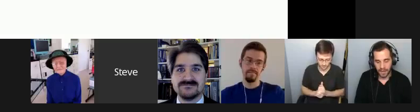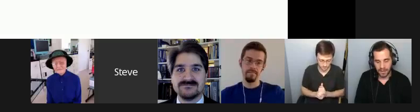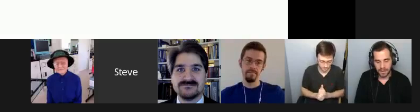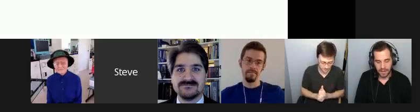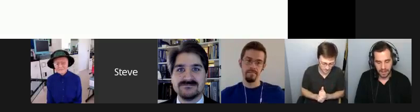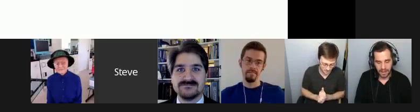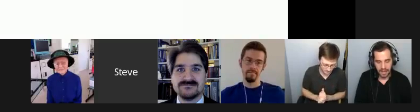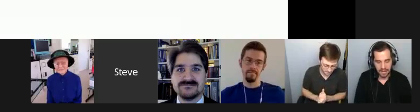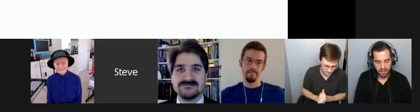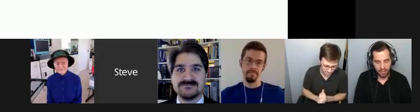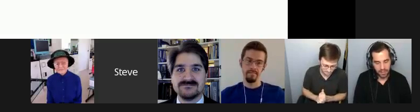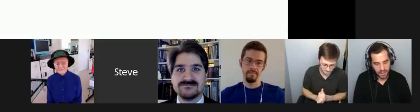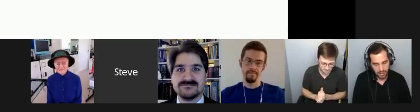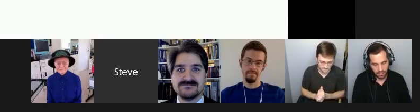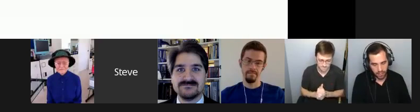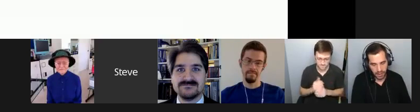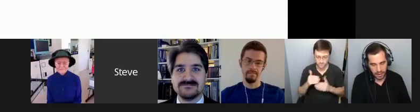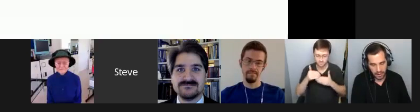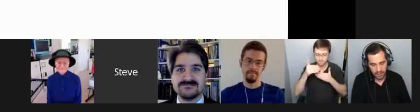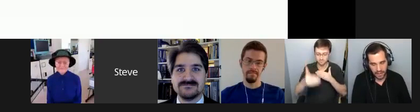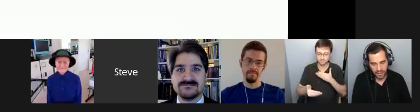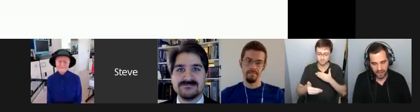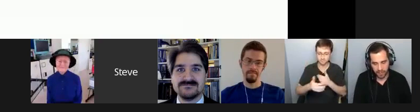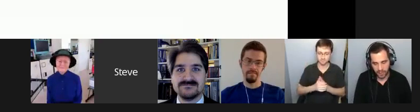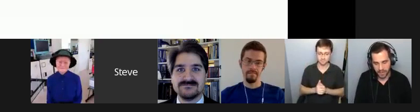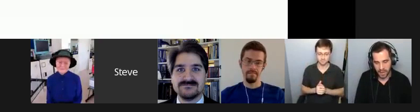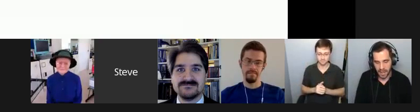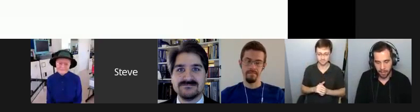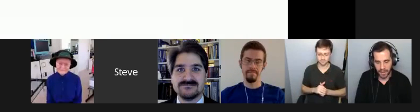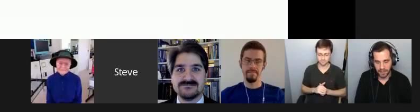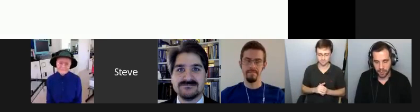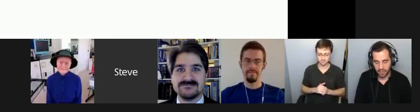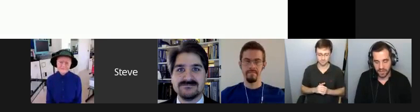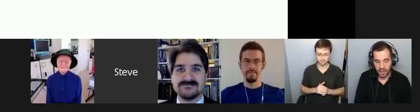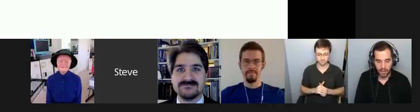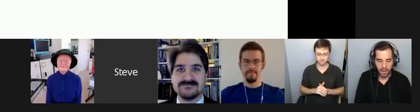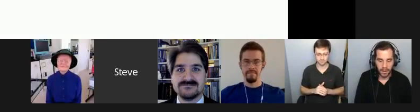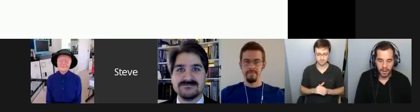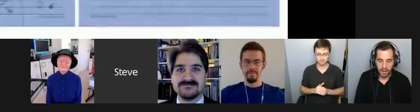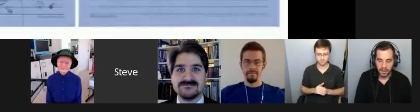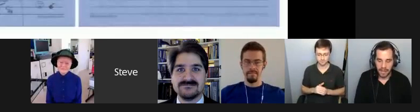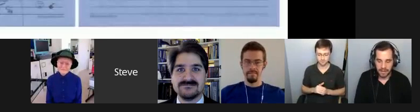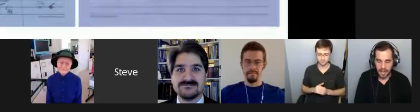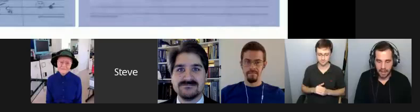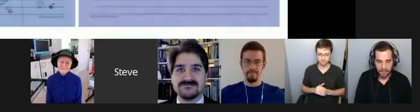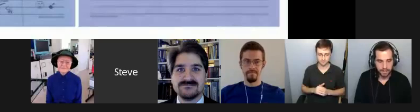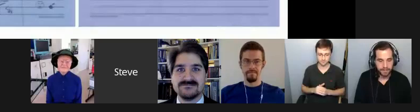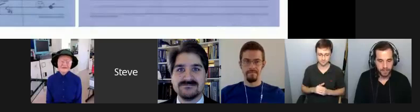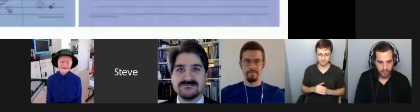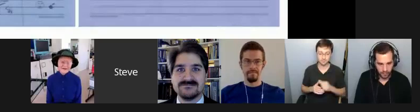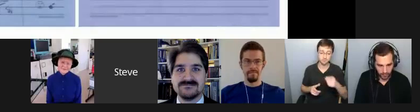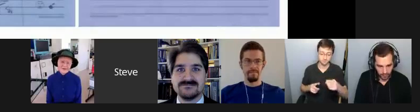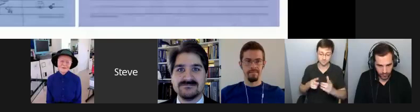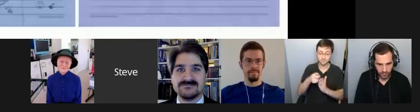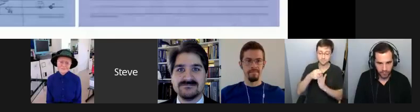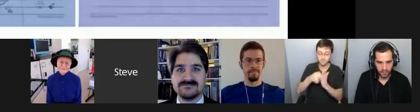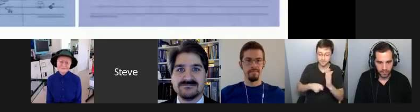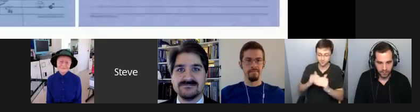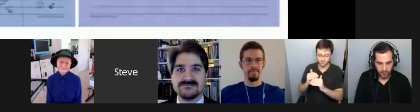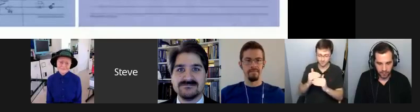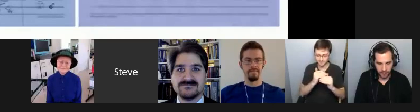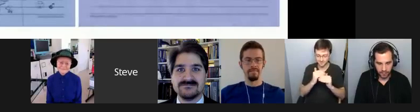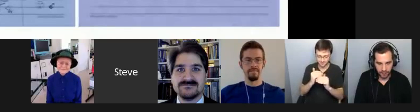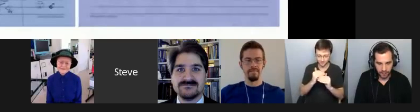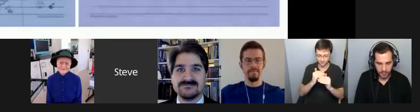tirar essa conclusão e deixarmos apenas o ponto final. Next slide.